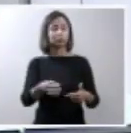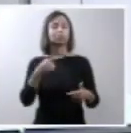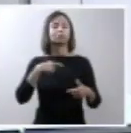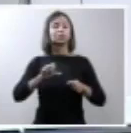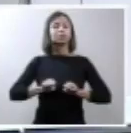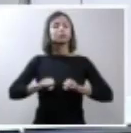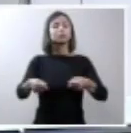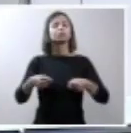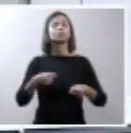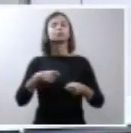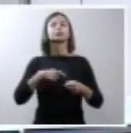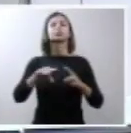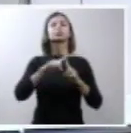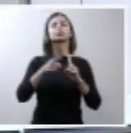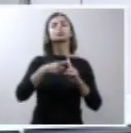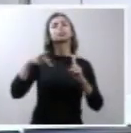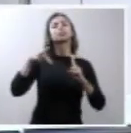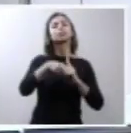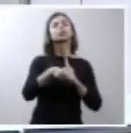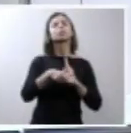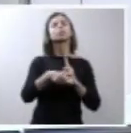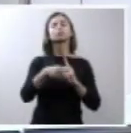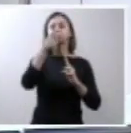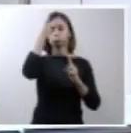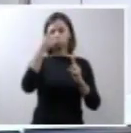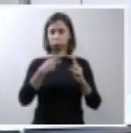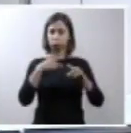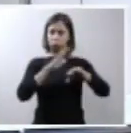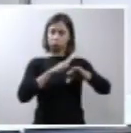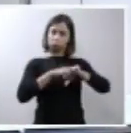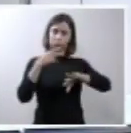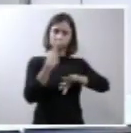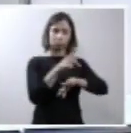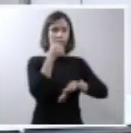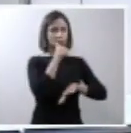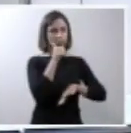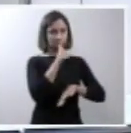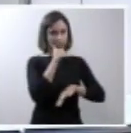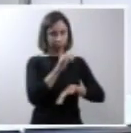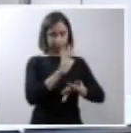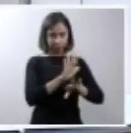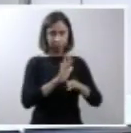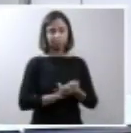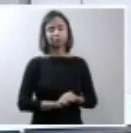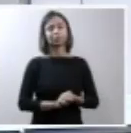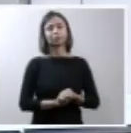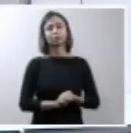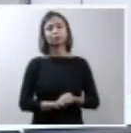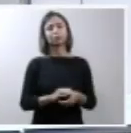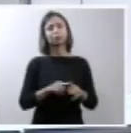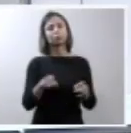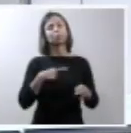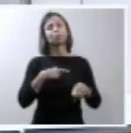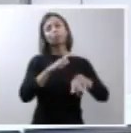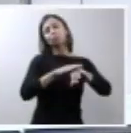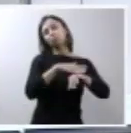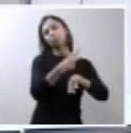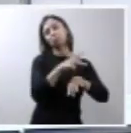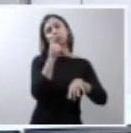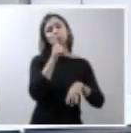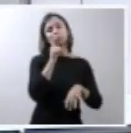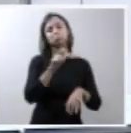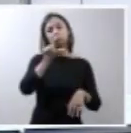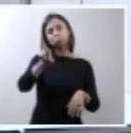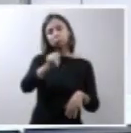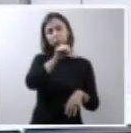argumentaria no sentido de defender a interrupção voluntária da trata-se assim de defender um direito